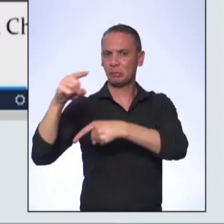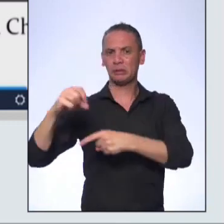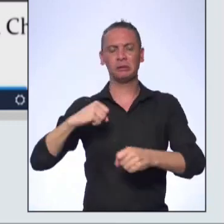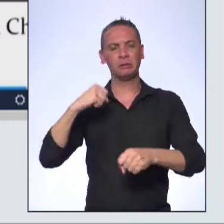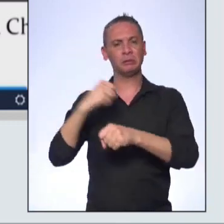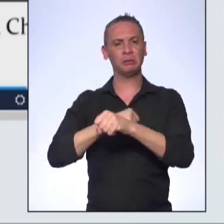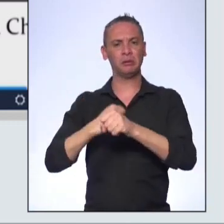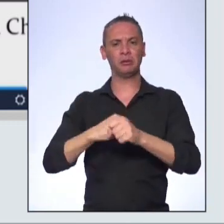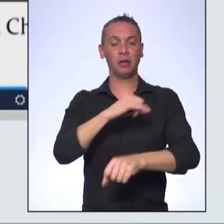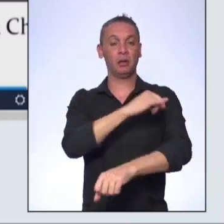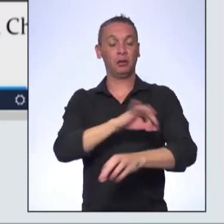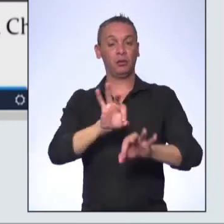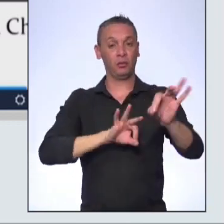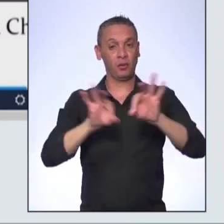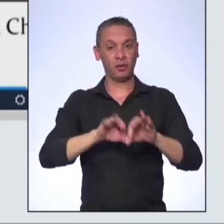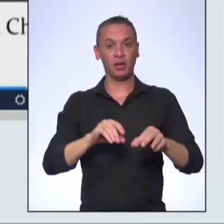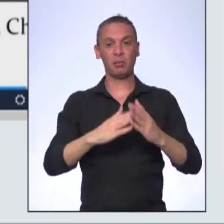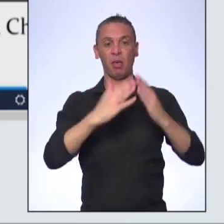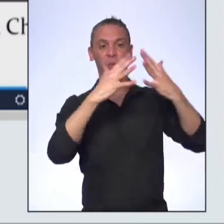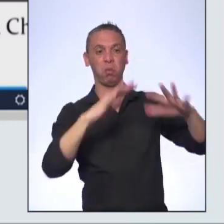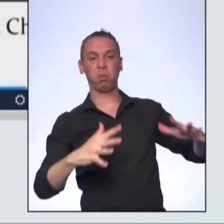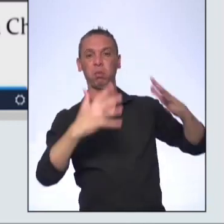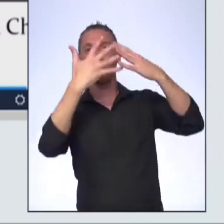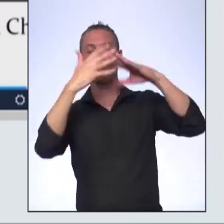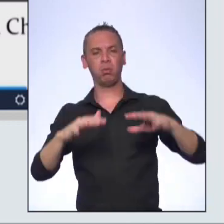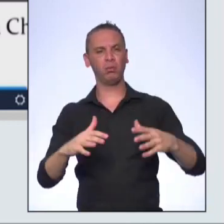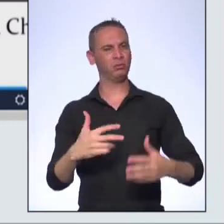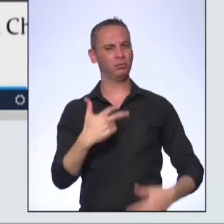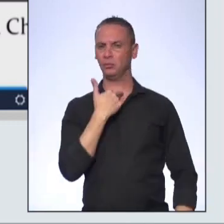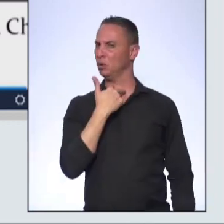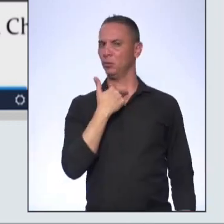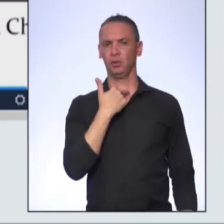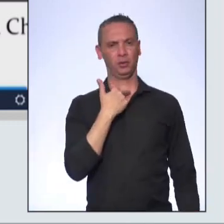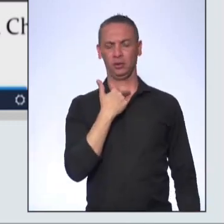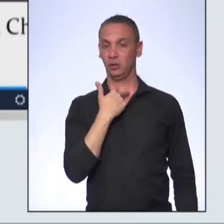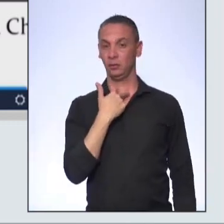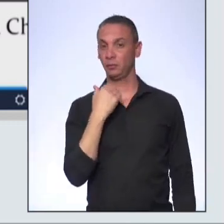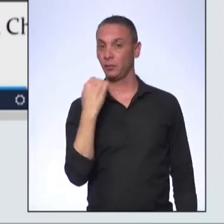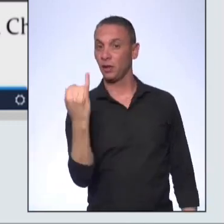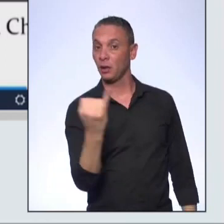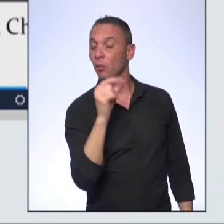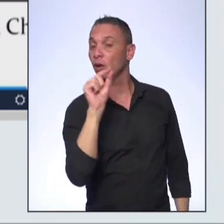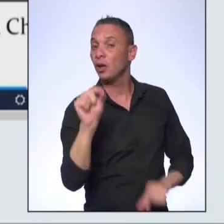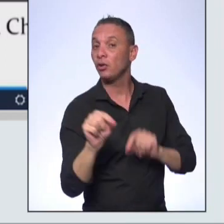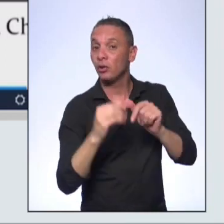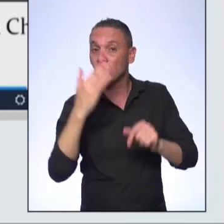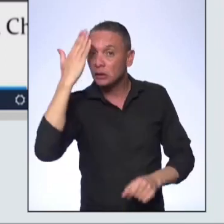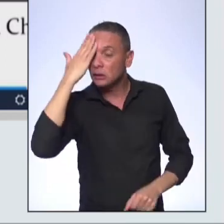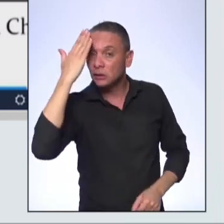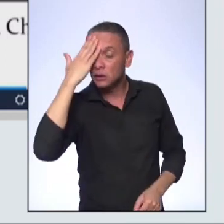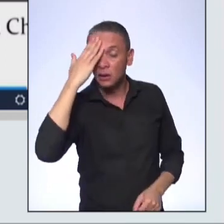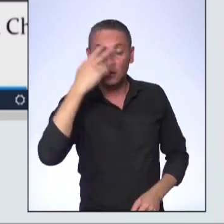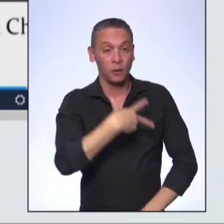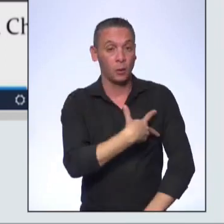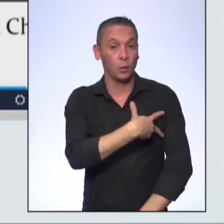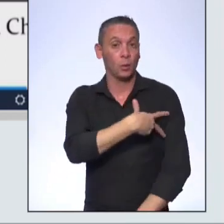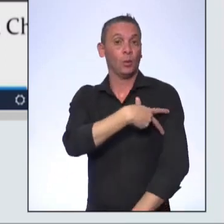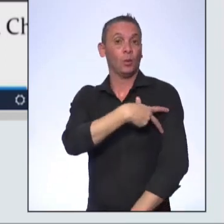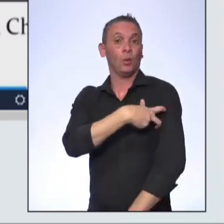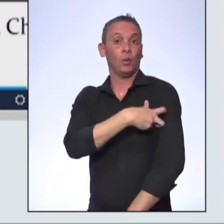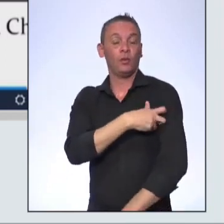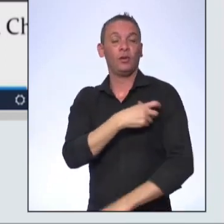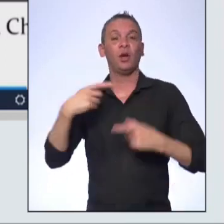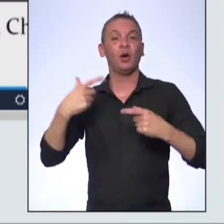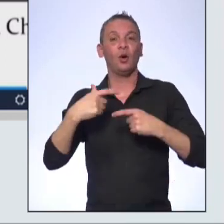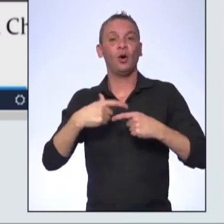as expropriações e a destruição dos barracos. É importante lembrar que a vacina era muitas vezes aplicada nas